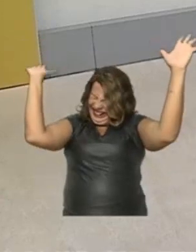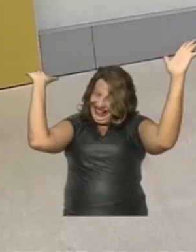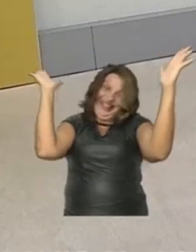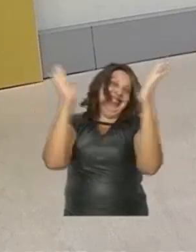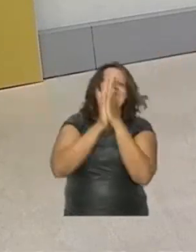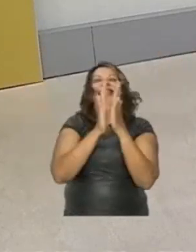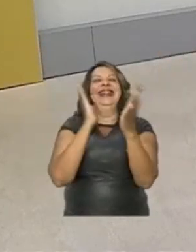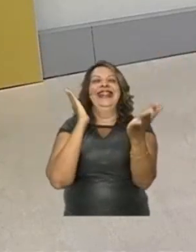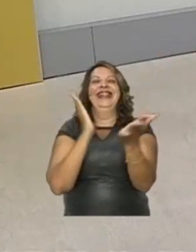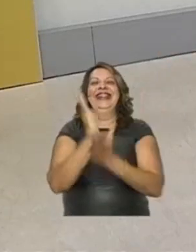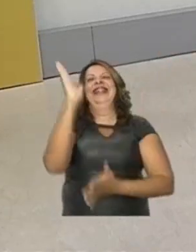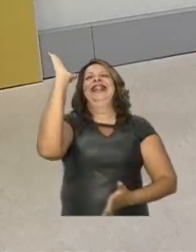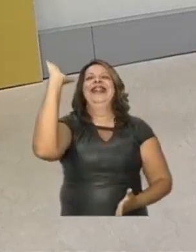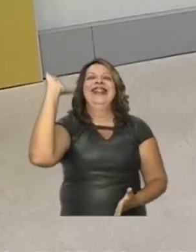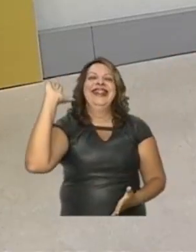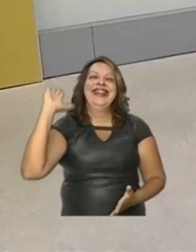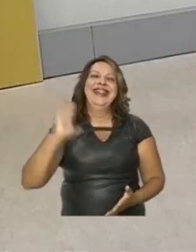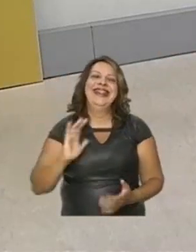Decidiu! Uau!